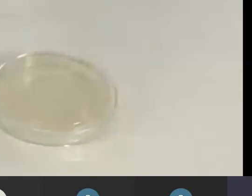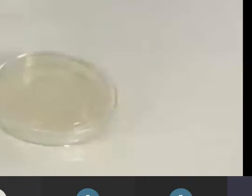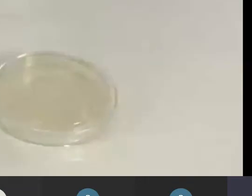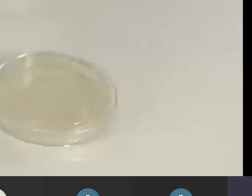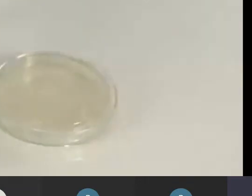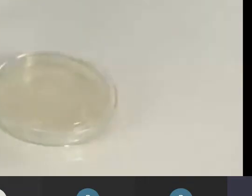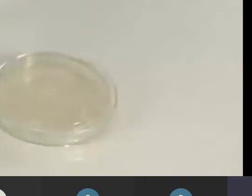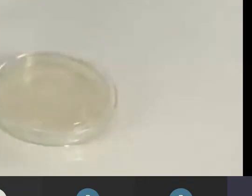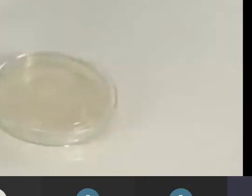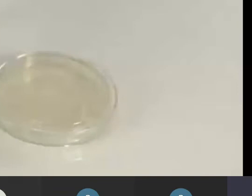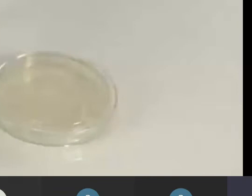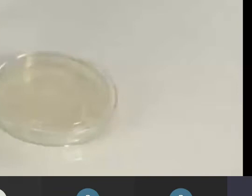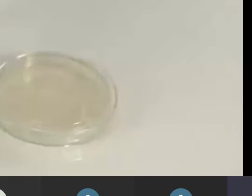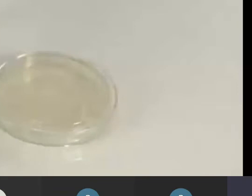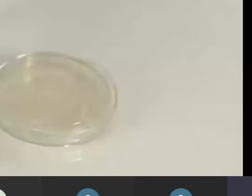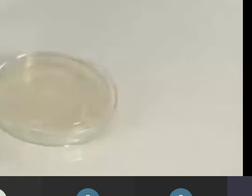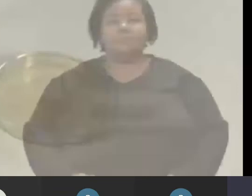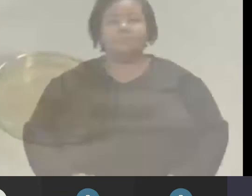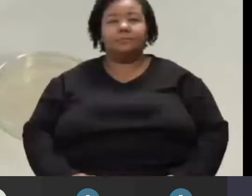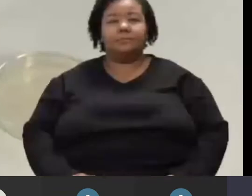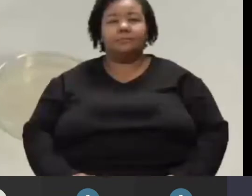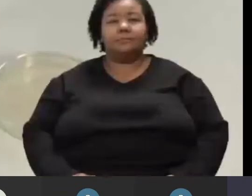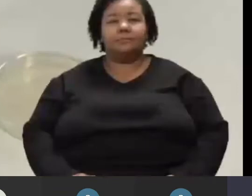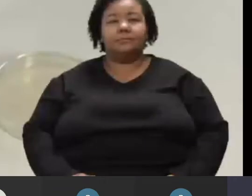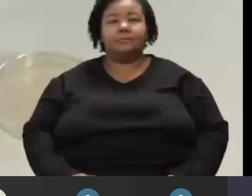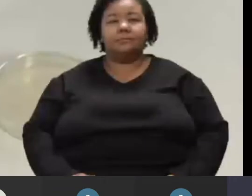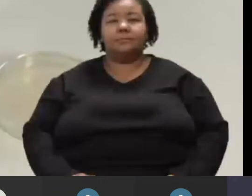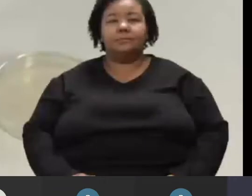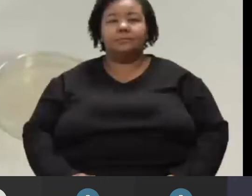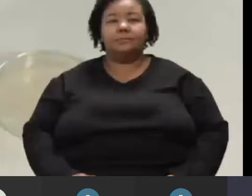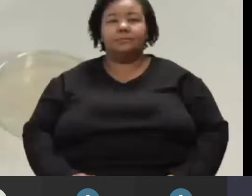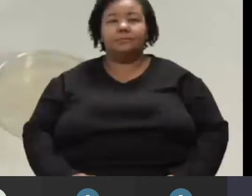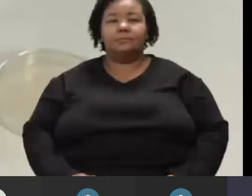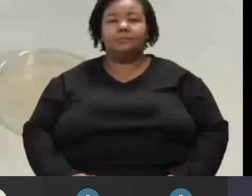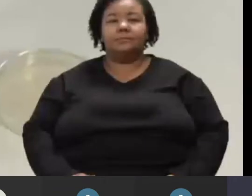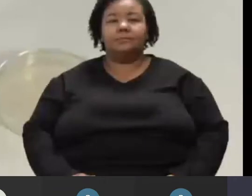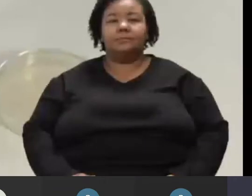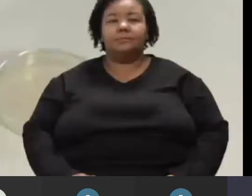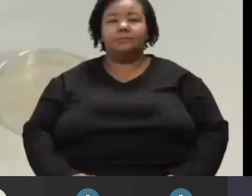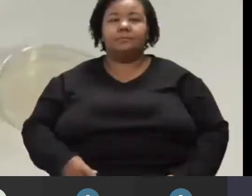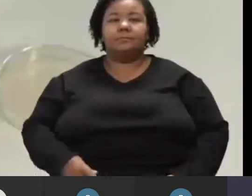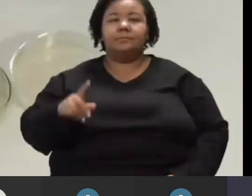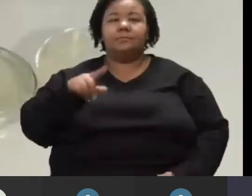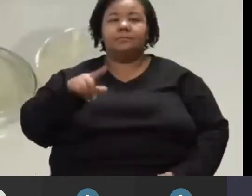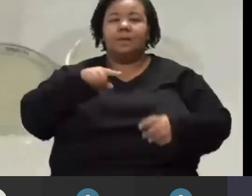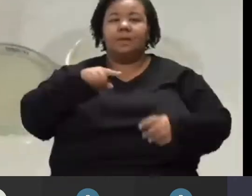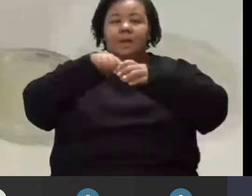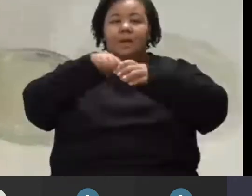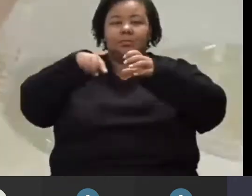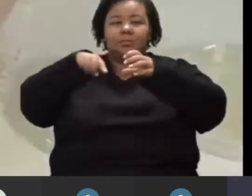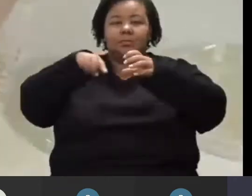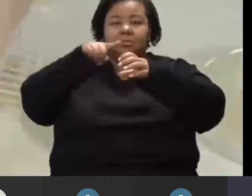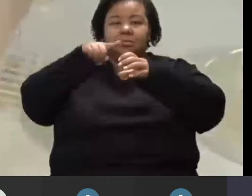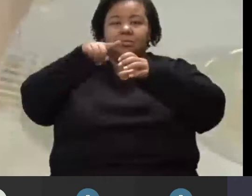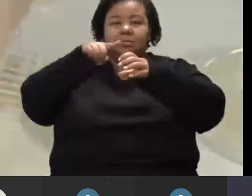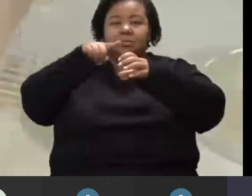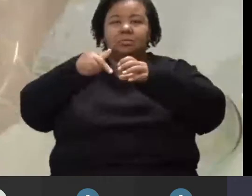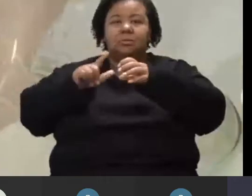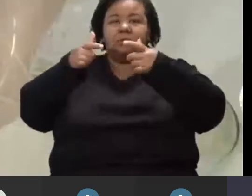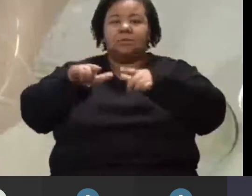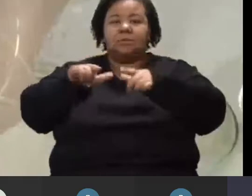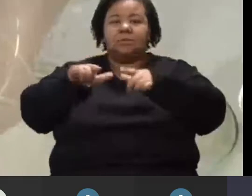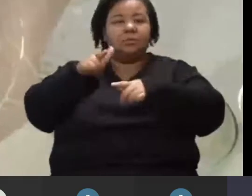que essa levedura, ela tem esse aspecto de colônia ovoide, ovalada. Você antes toca no agar onde